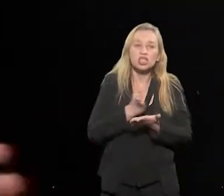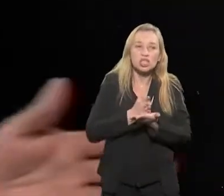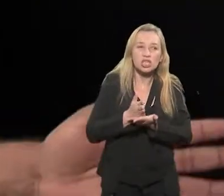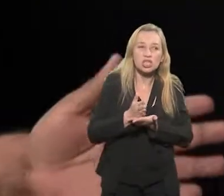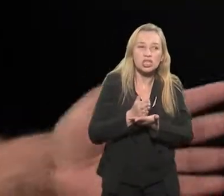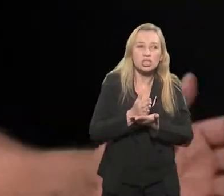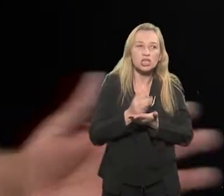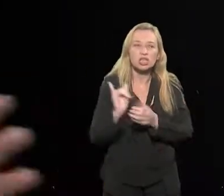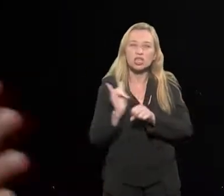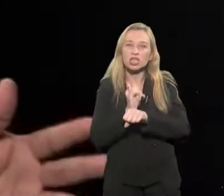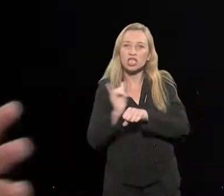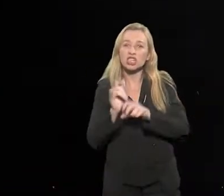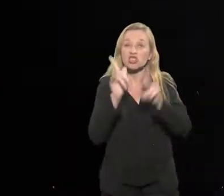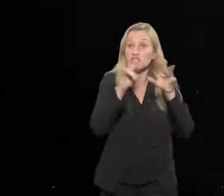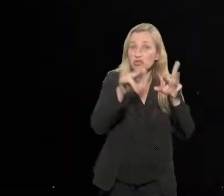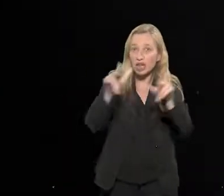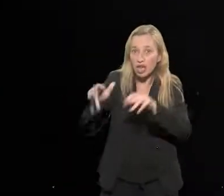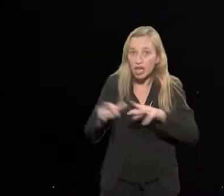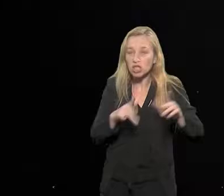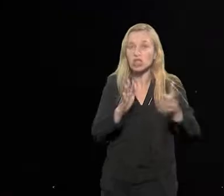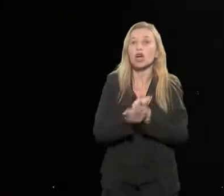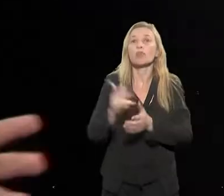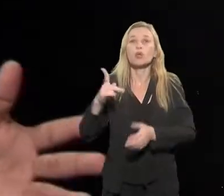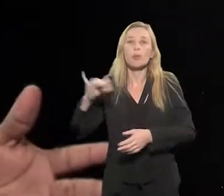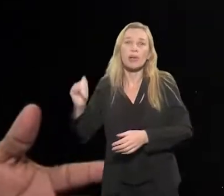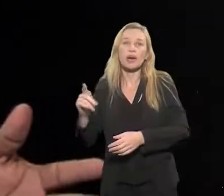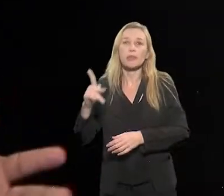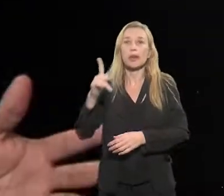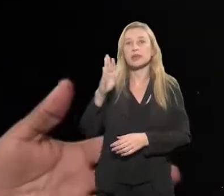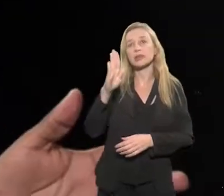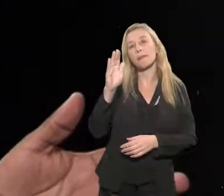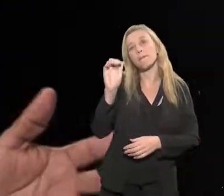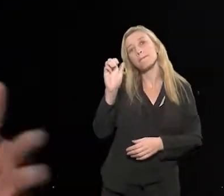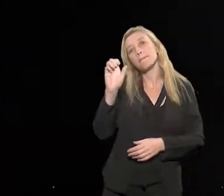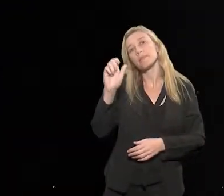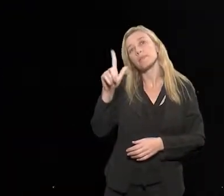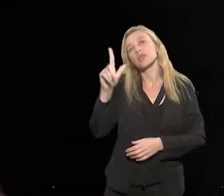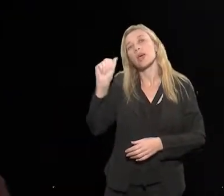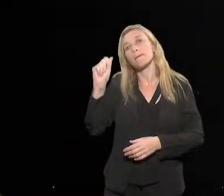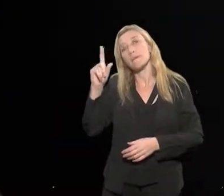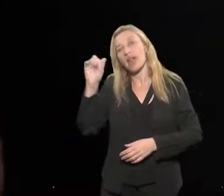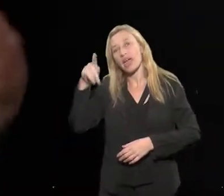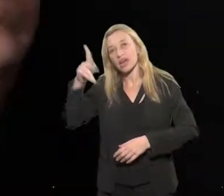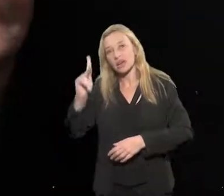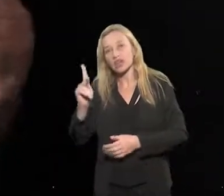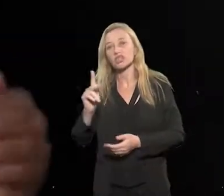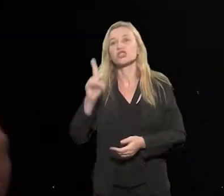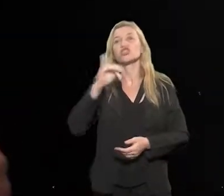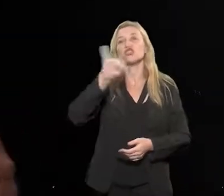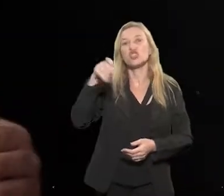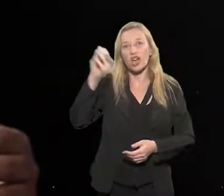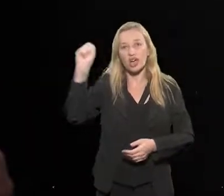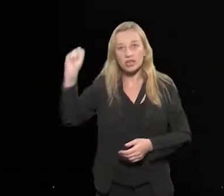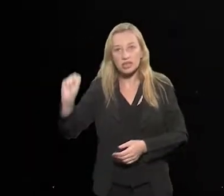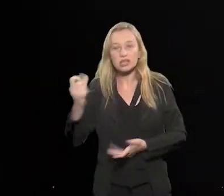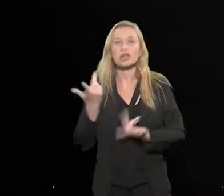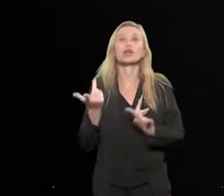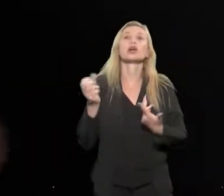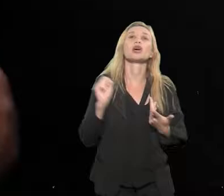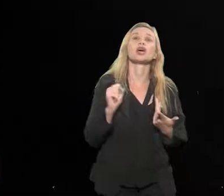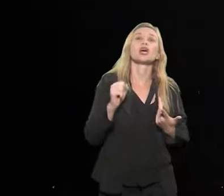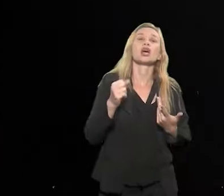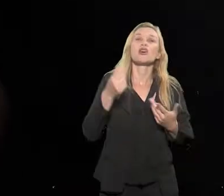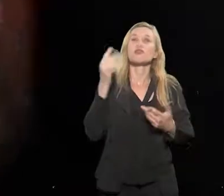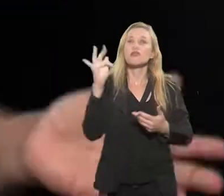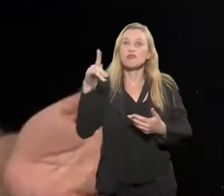linhas diferentes musicalmente falando, né? Meu pai era uma coisa mais black music, né? E muito jazz. Então,